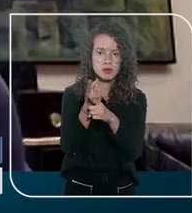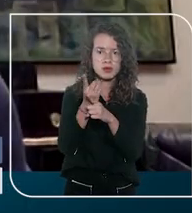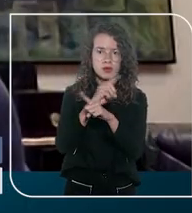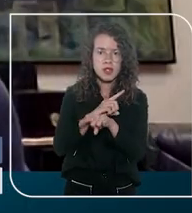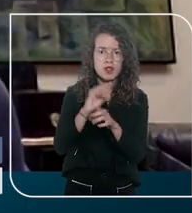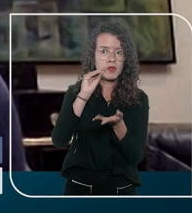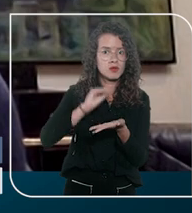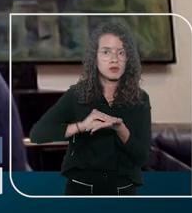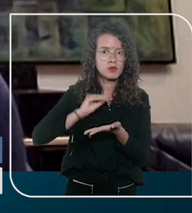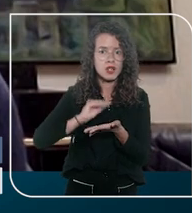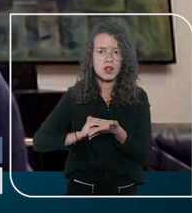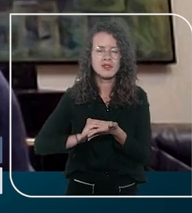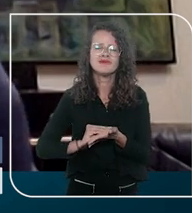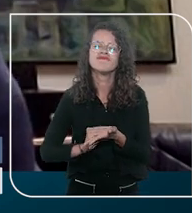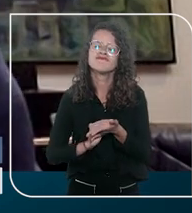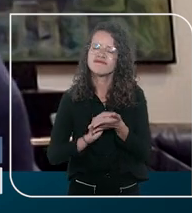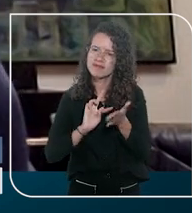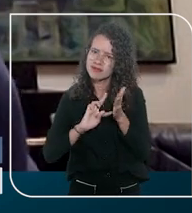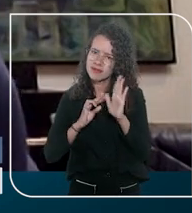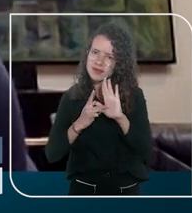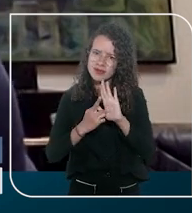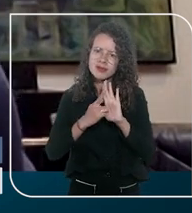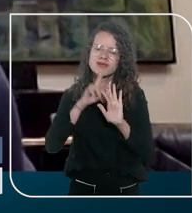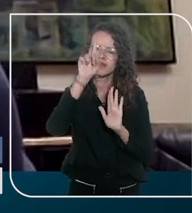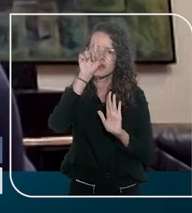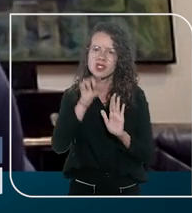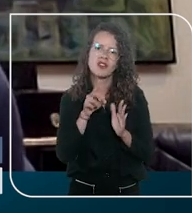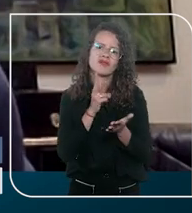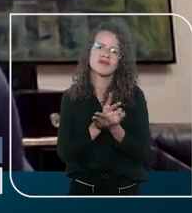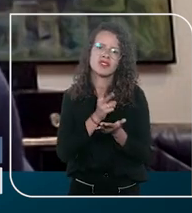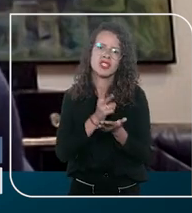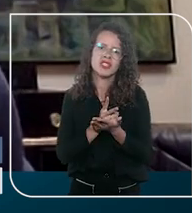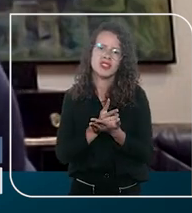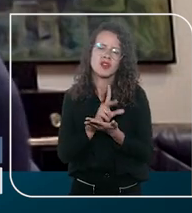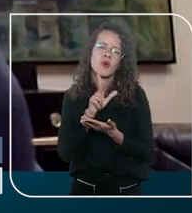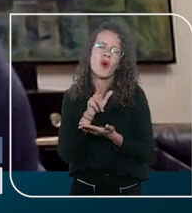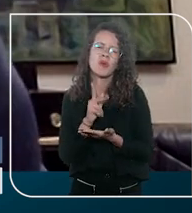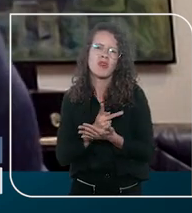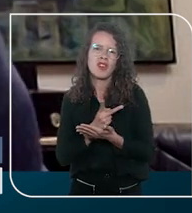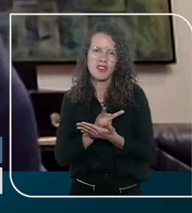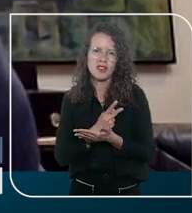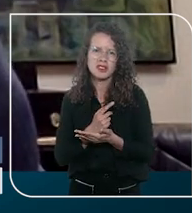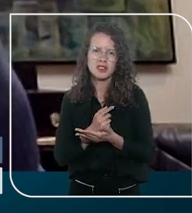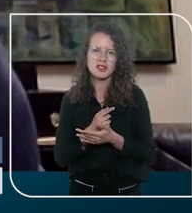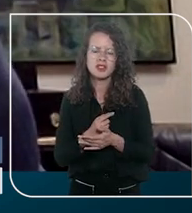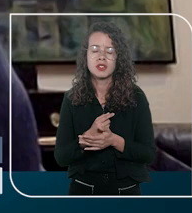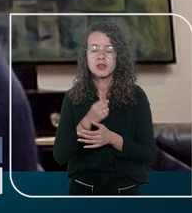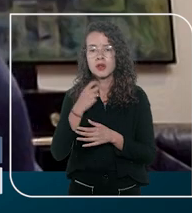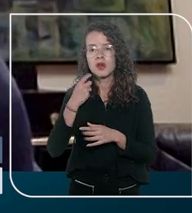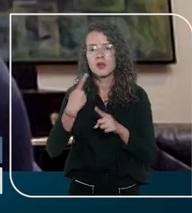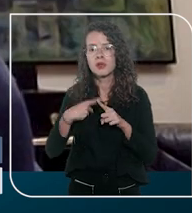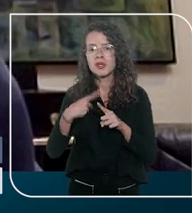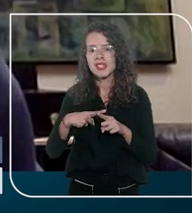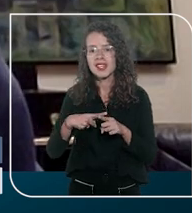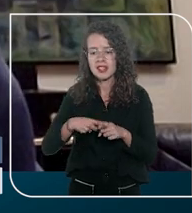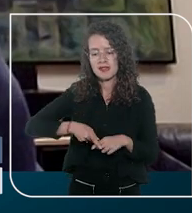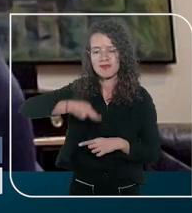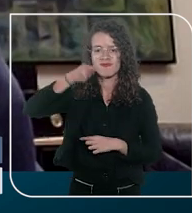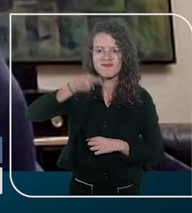divergência constitui claramente um vício substancial da não observância do rigor